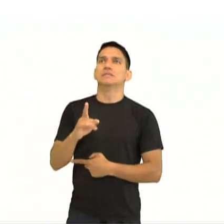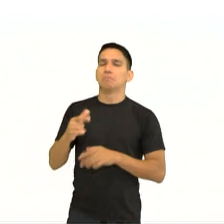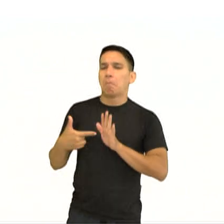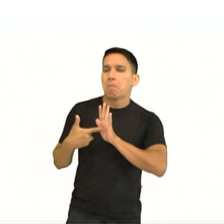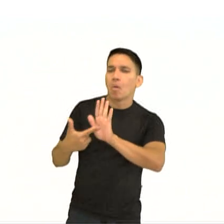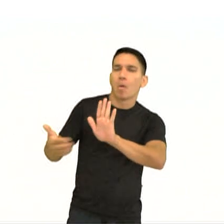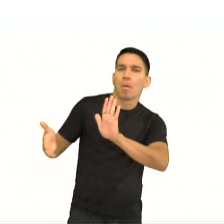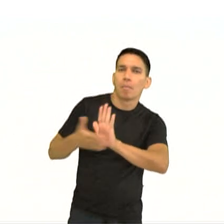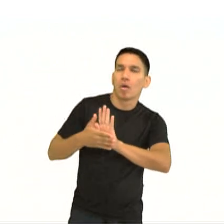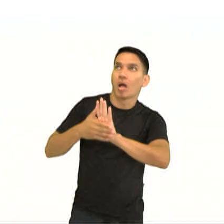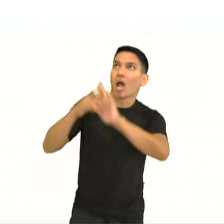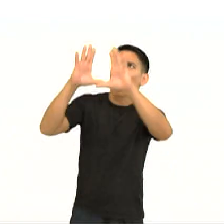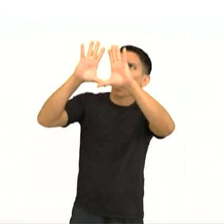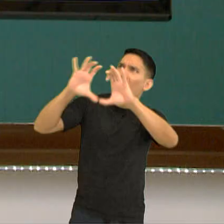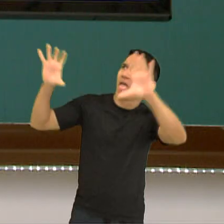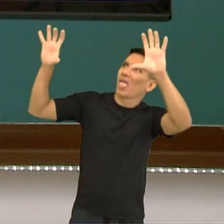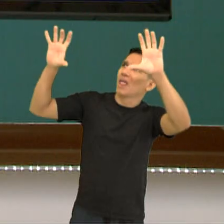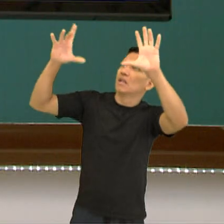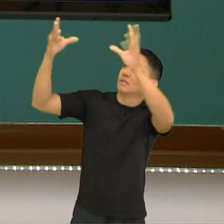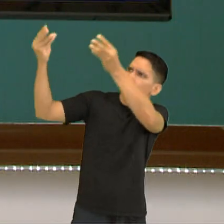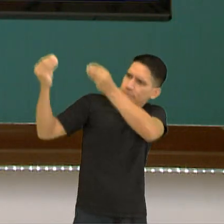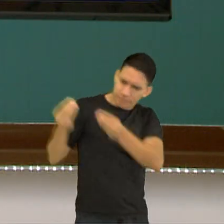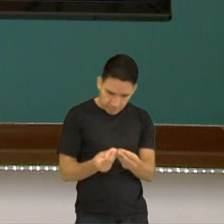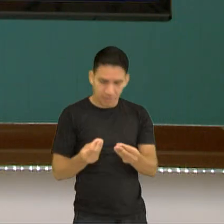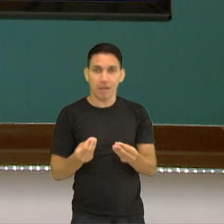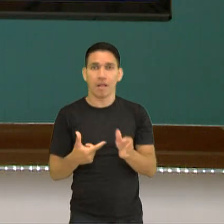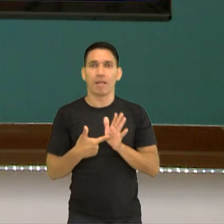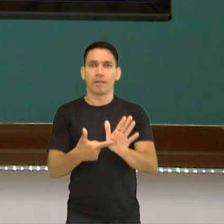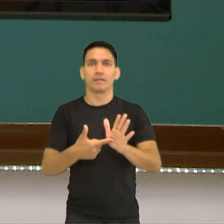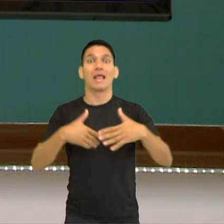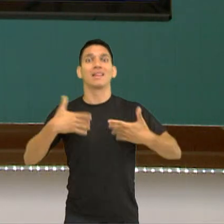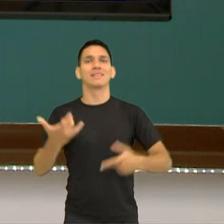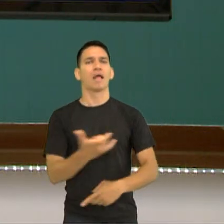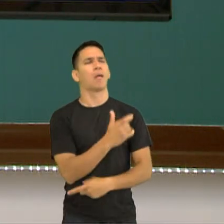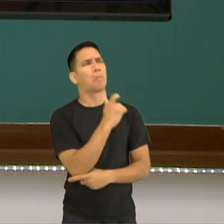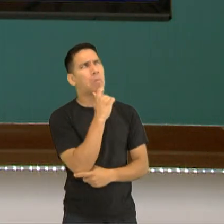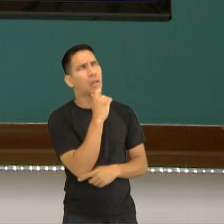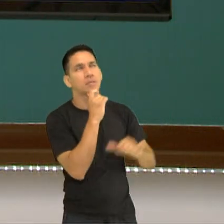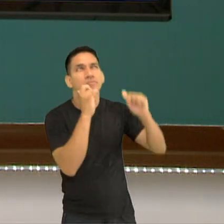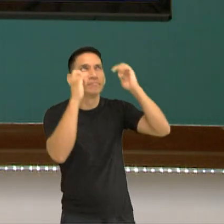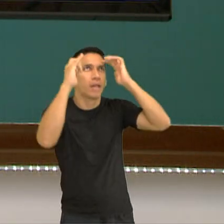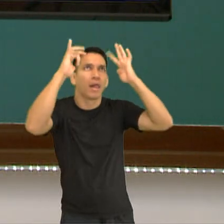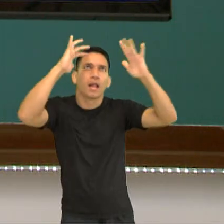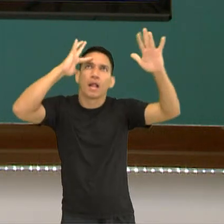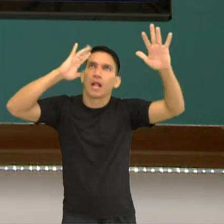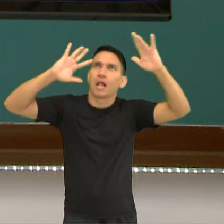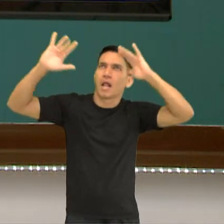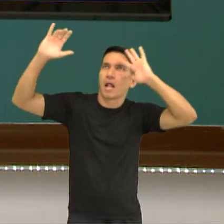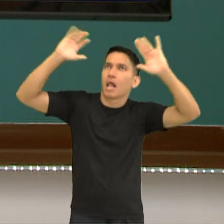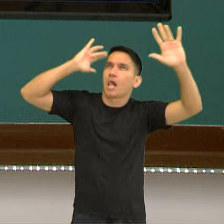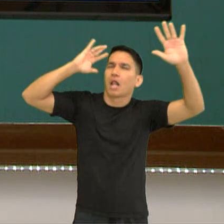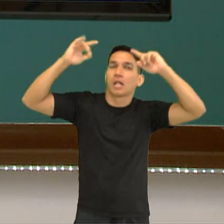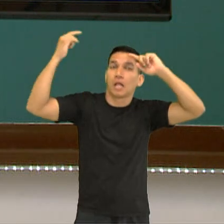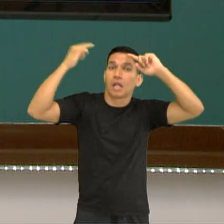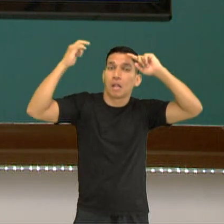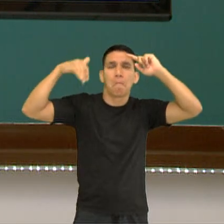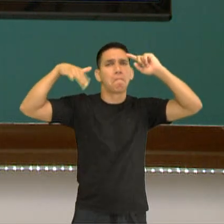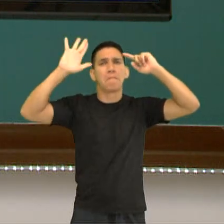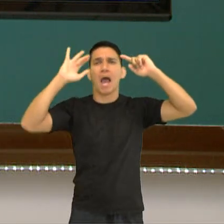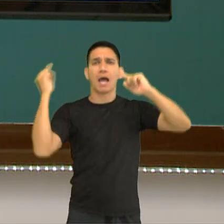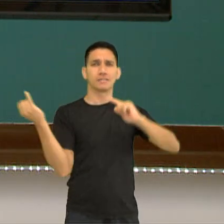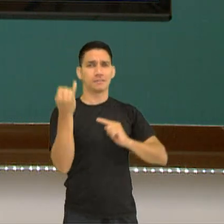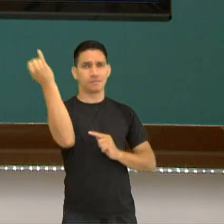do céu à terra. Então, enquanto Platão fica naquele mundo das ideias, o pensamento é mais importante,